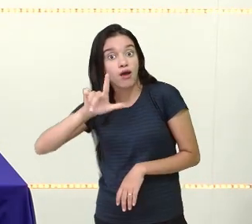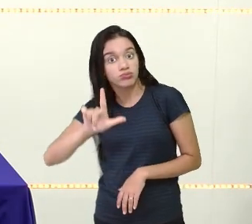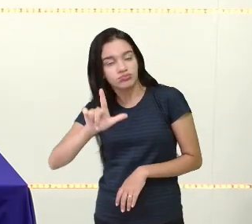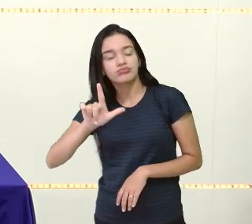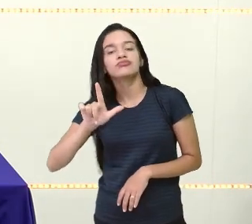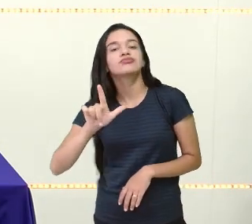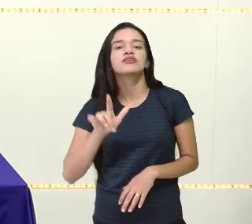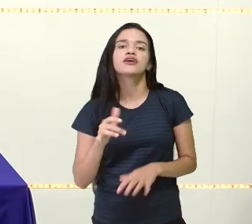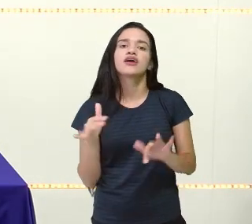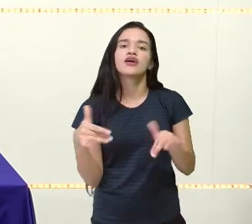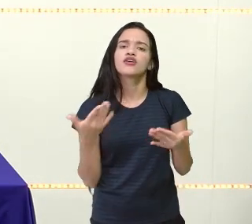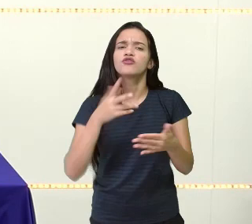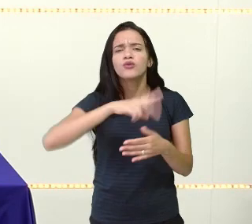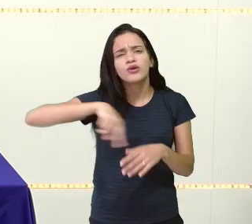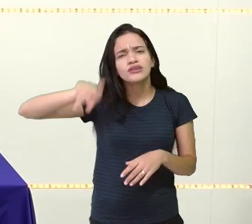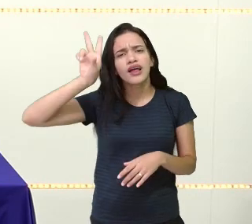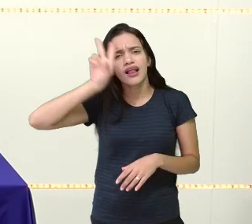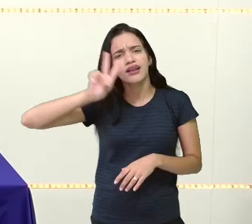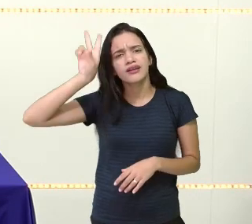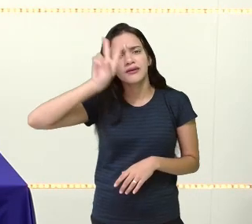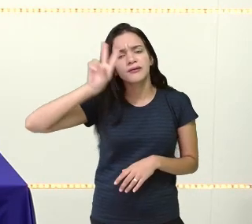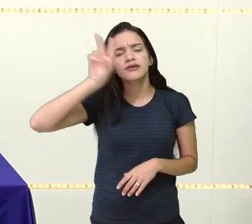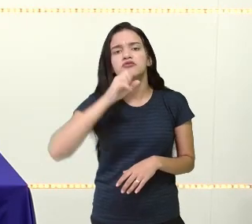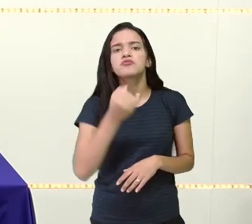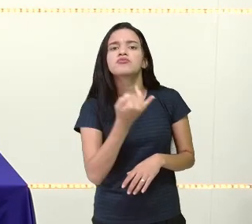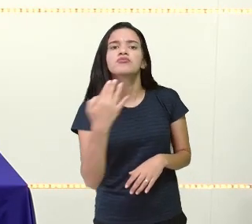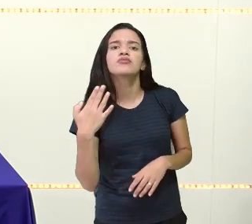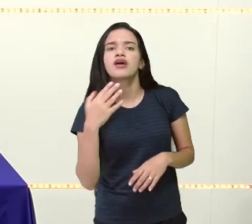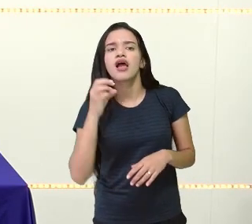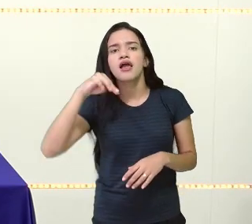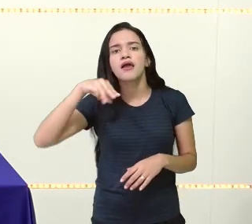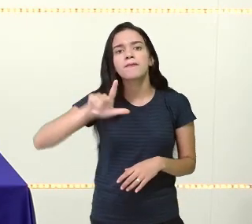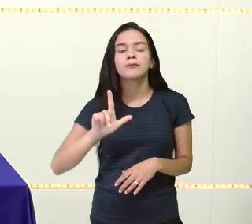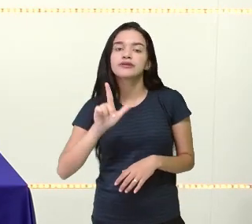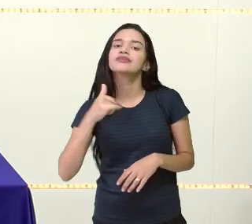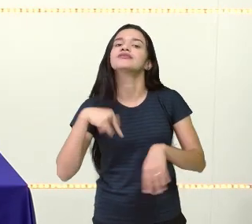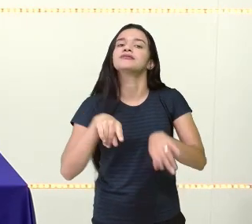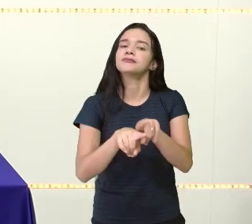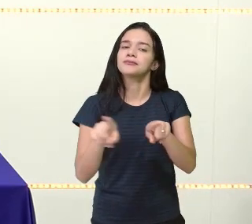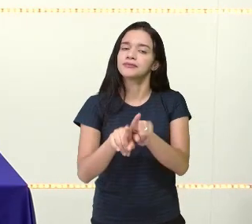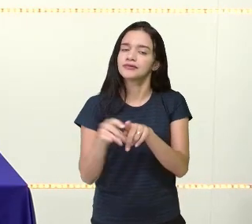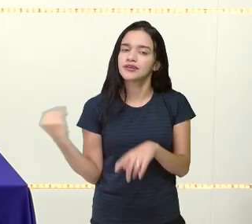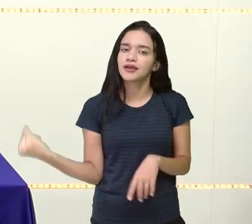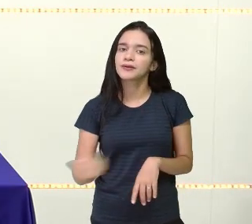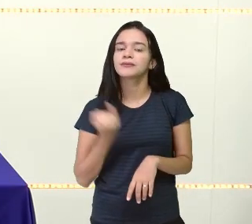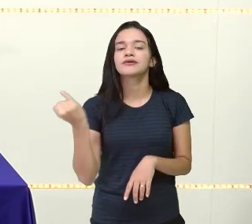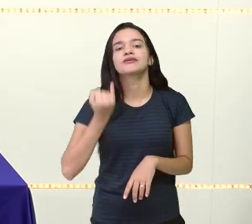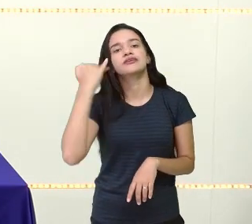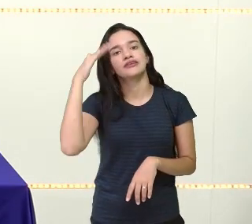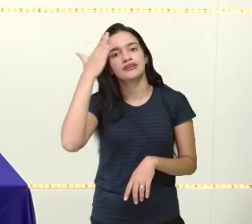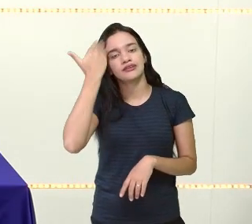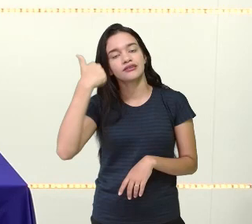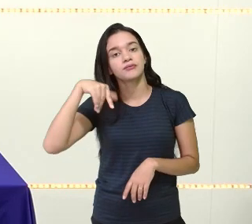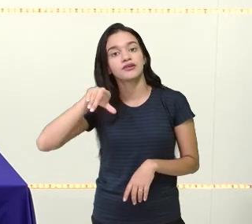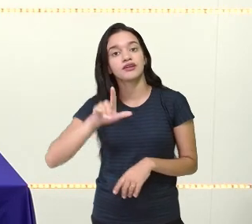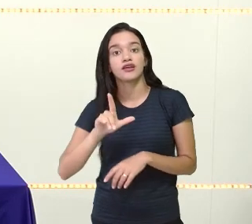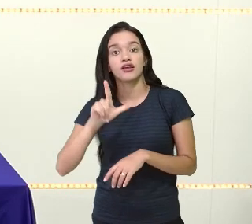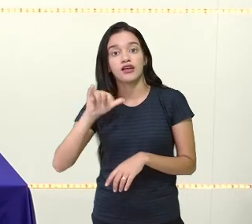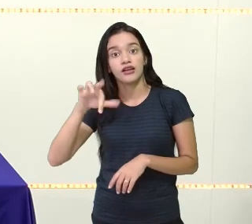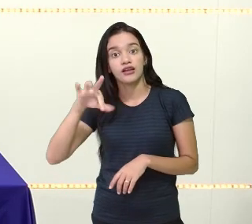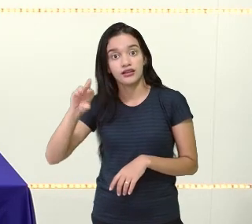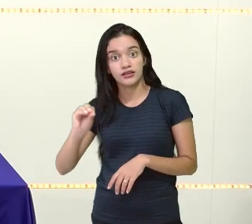lembram, 1 litro de água equivale a quantos ml? Também é importante saber. 1 litro é o mesmo